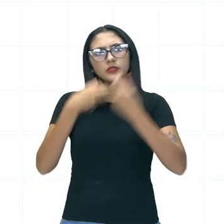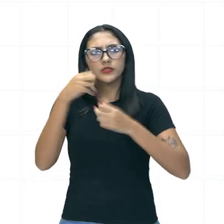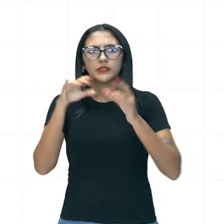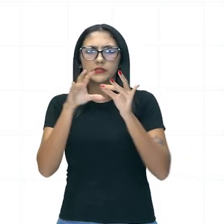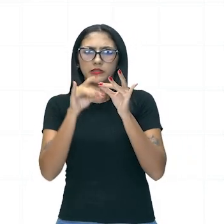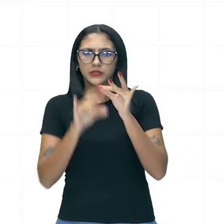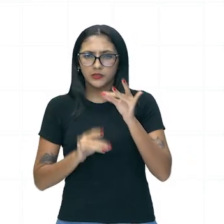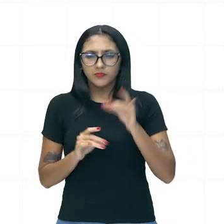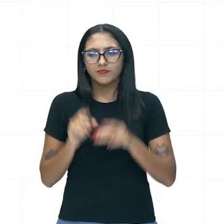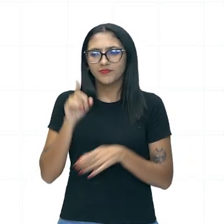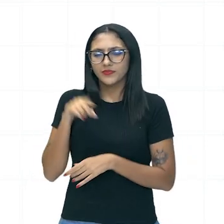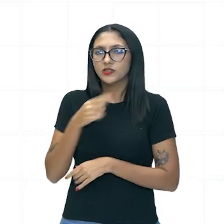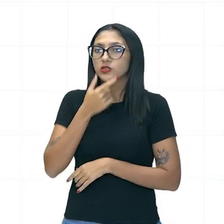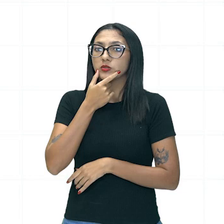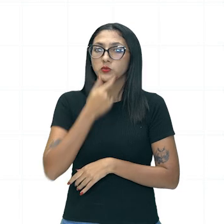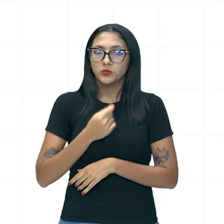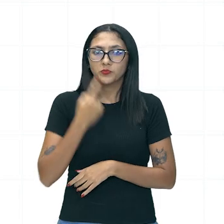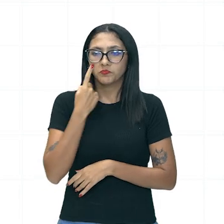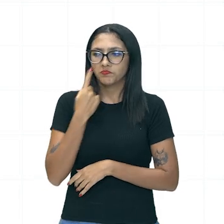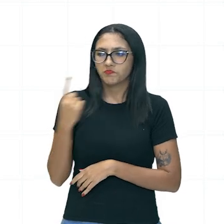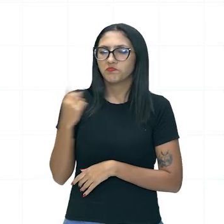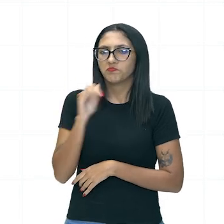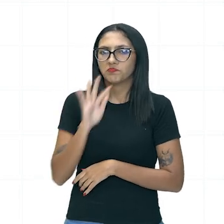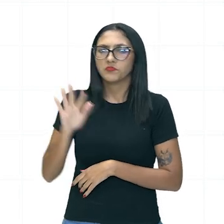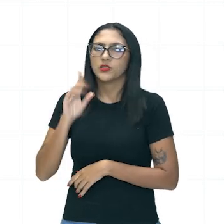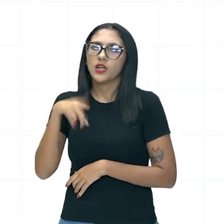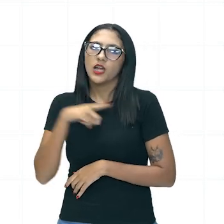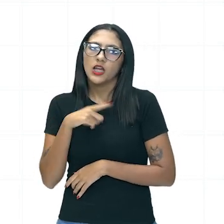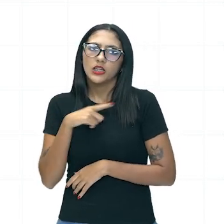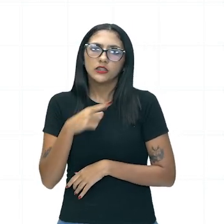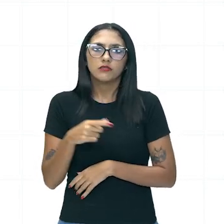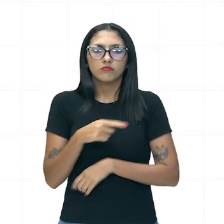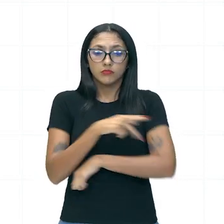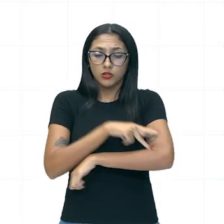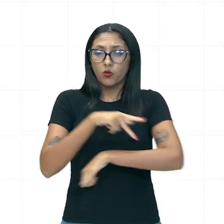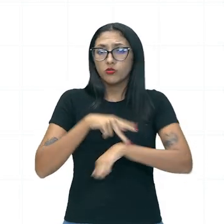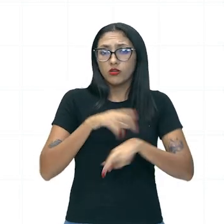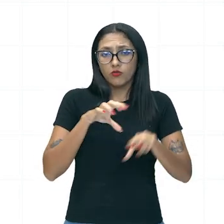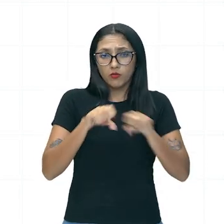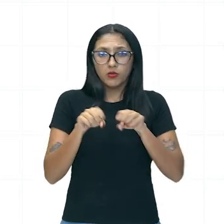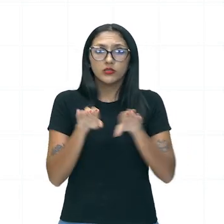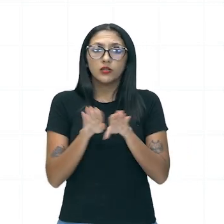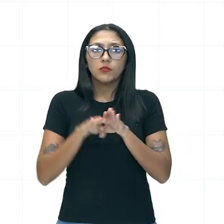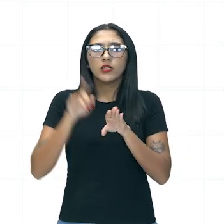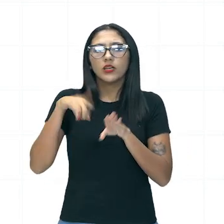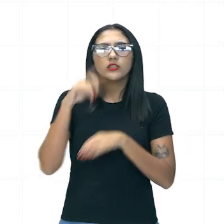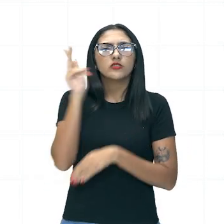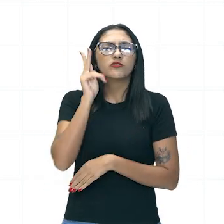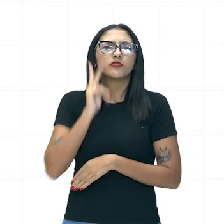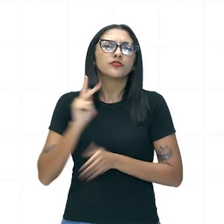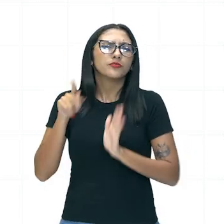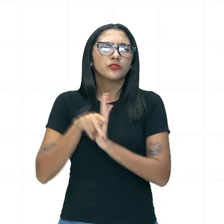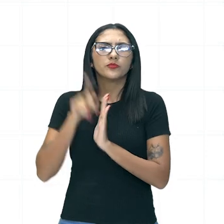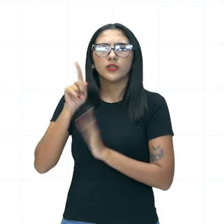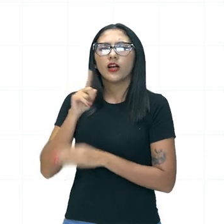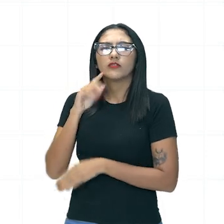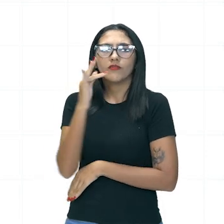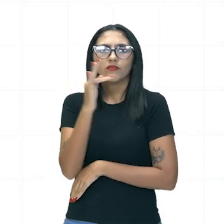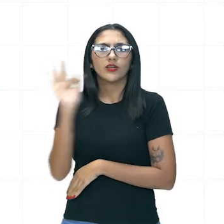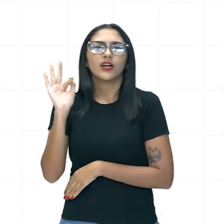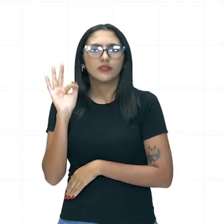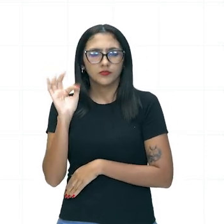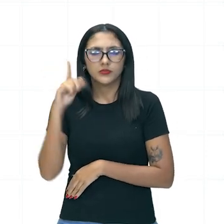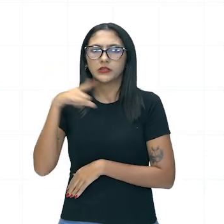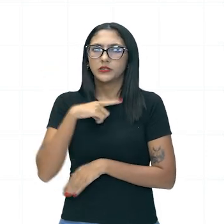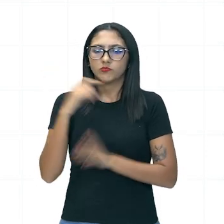né, o Barão de Coubertin, ele foi um pedagogo e historiador francês que ficou para a história